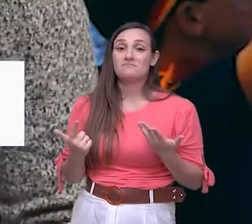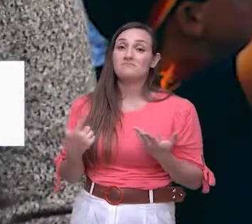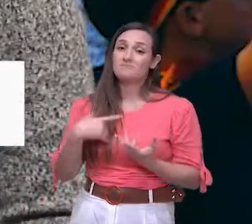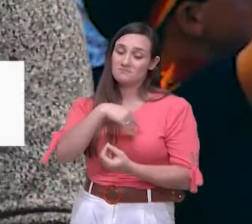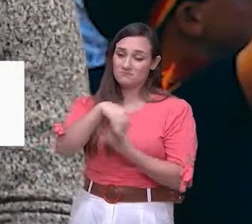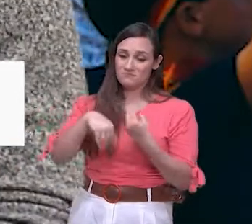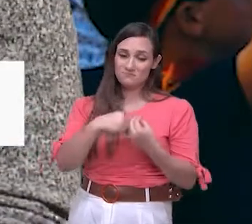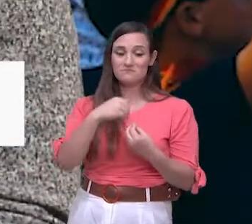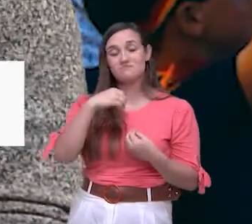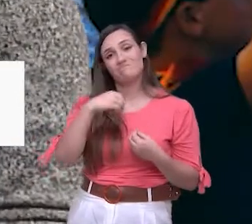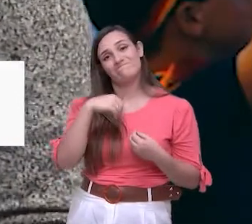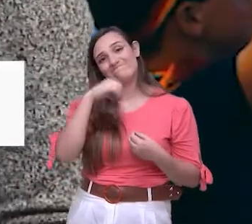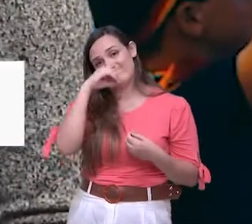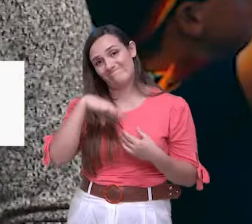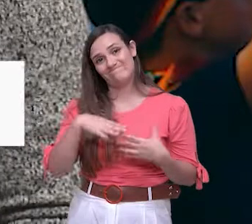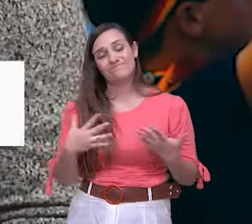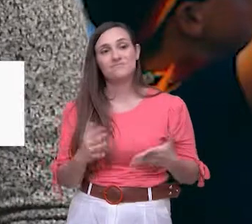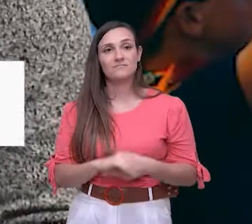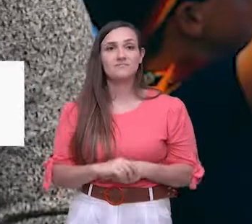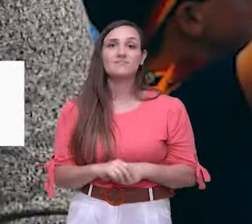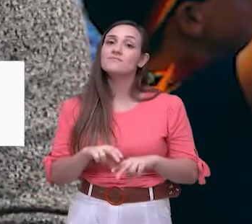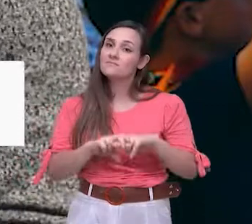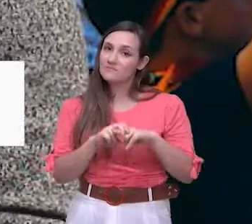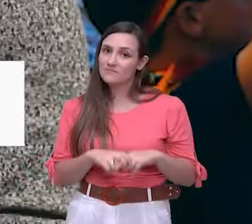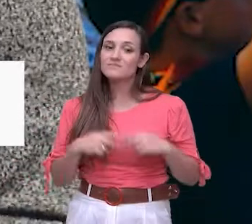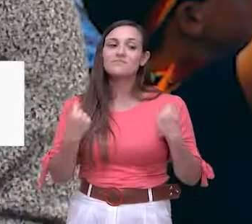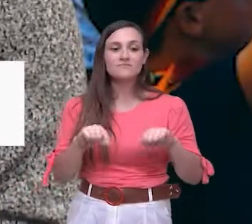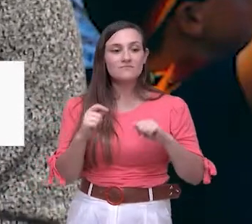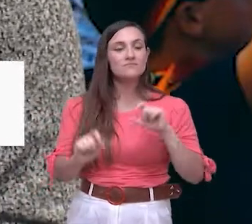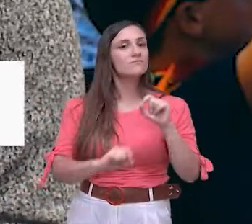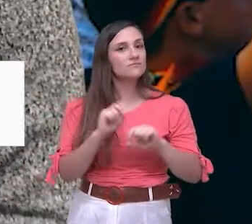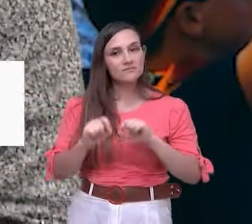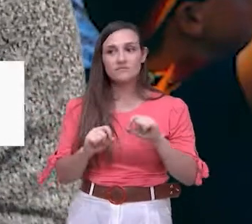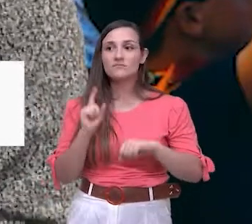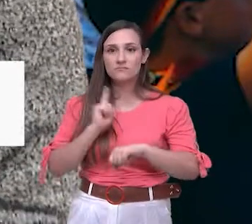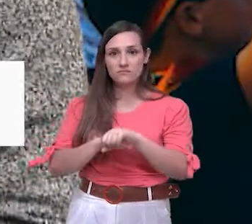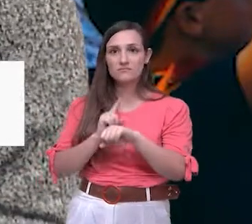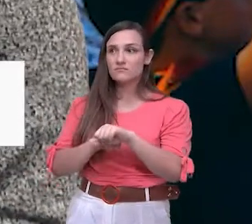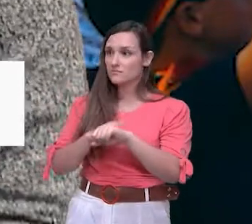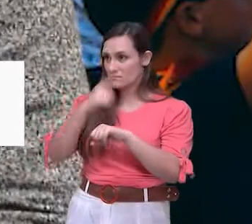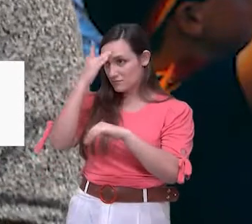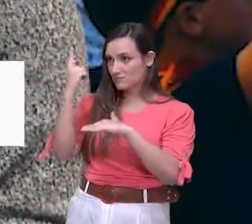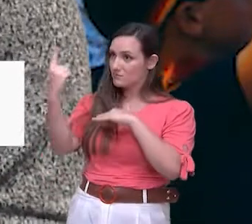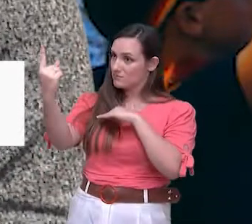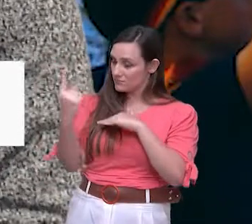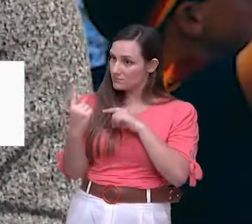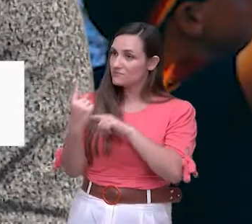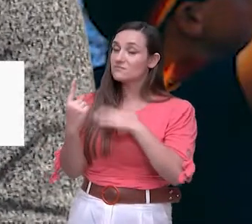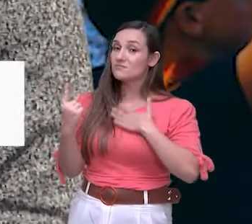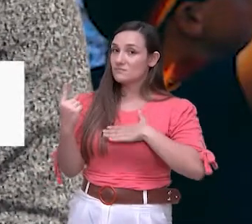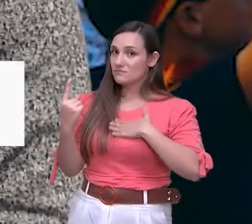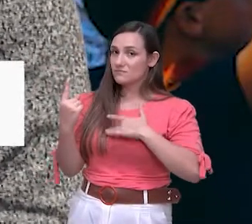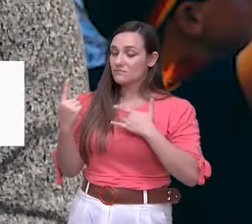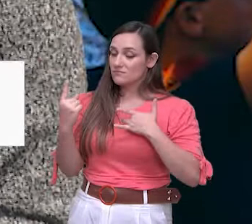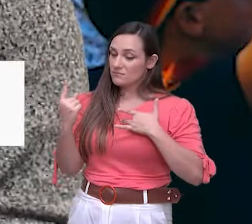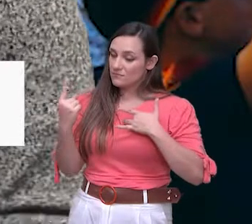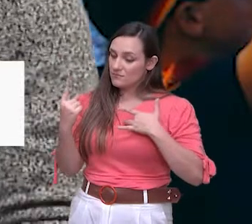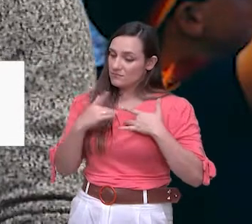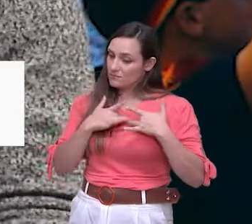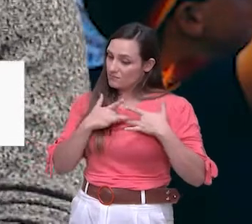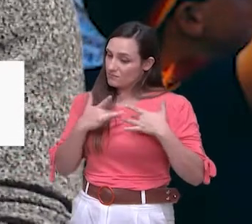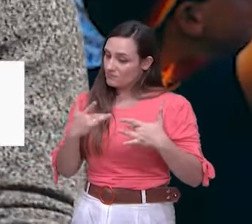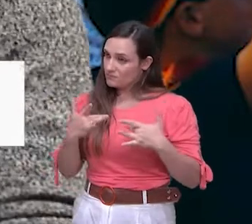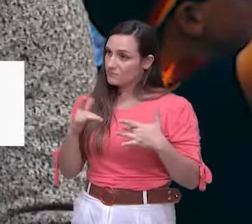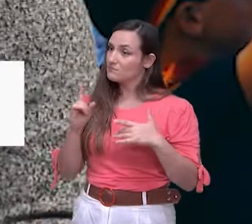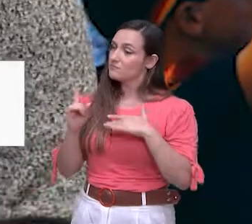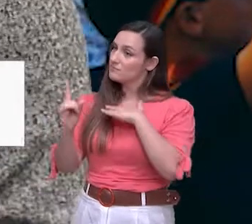assim tem todo um misto e compreendesse contexto demanda muita sensibilidade e quem vai atender quase sempre